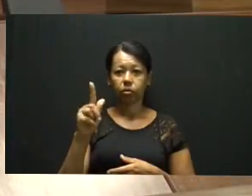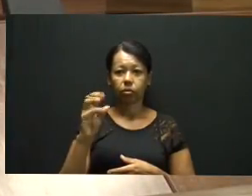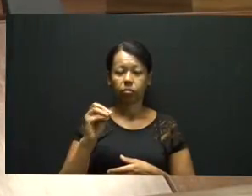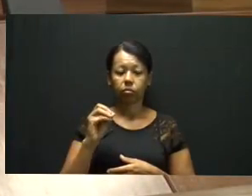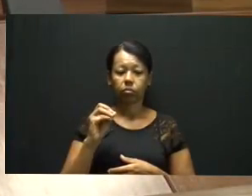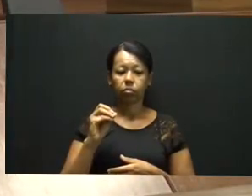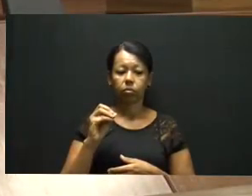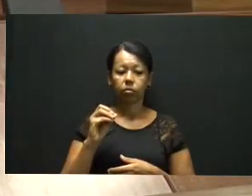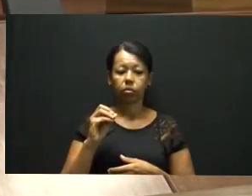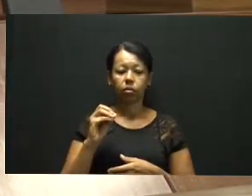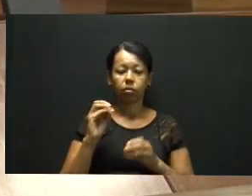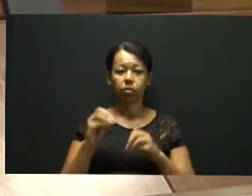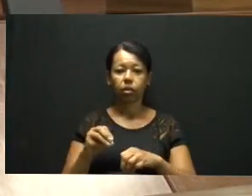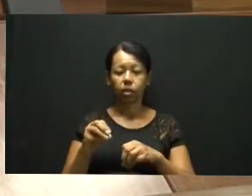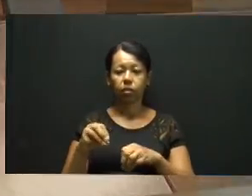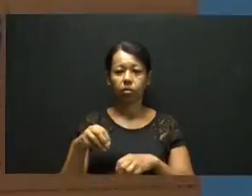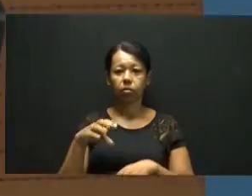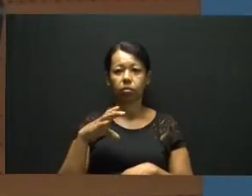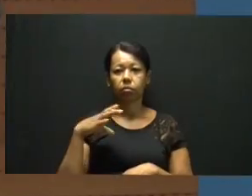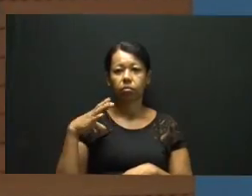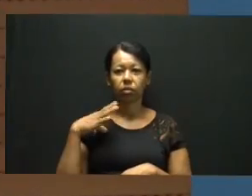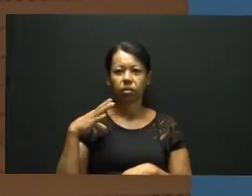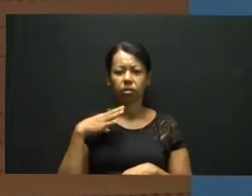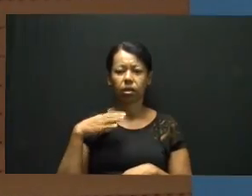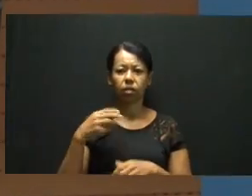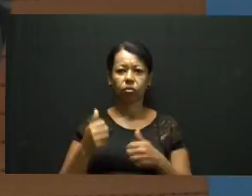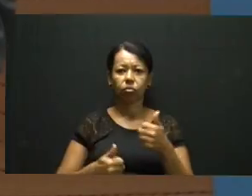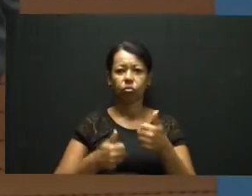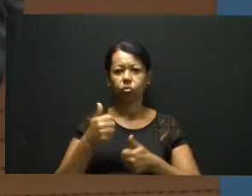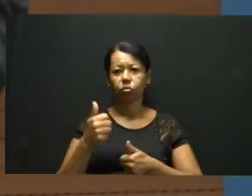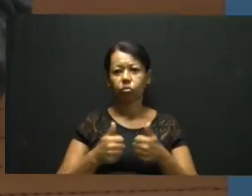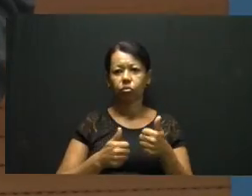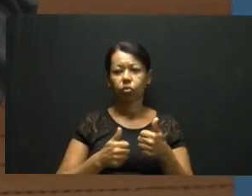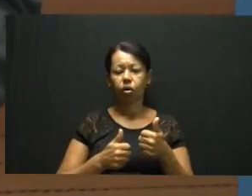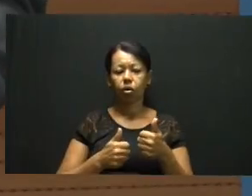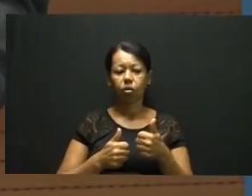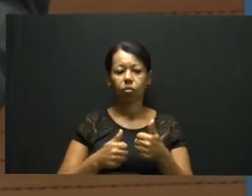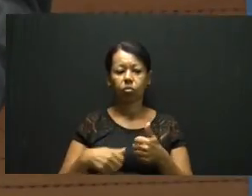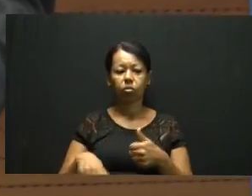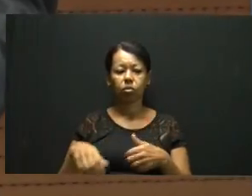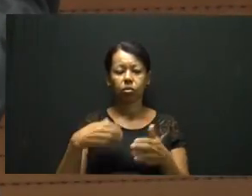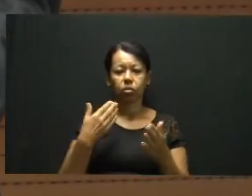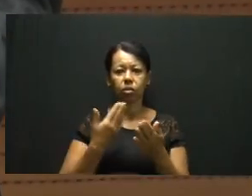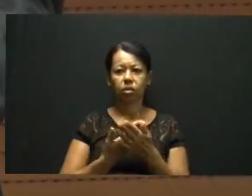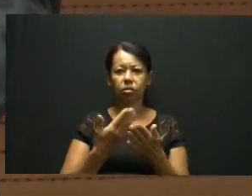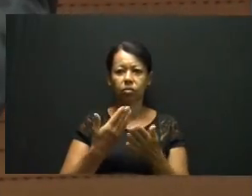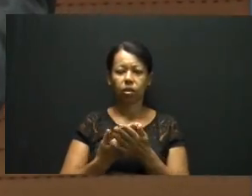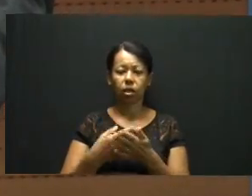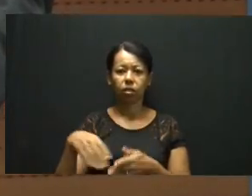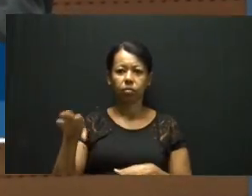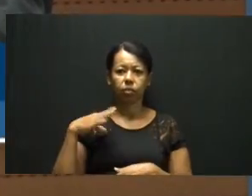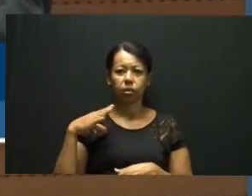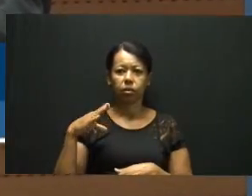nosso município os Jogos Escolares Municipais, através da Lei Municipal número